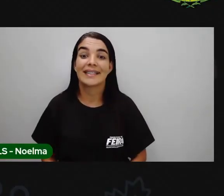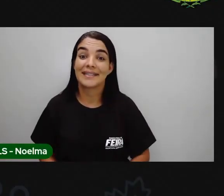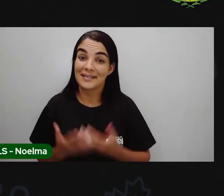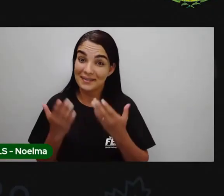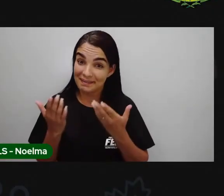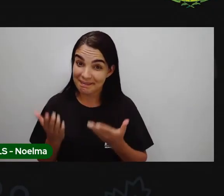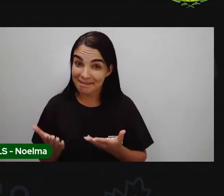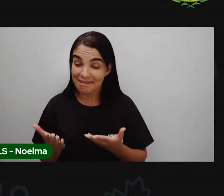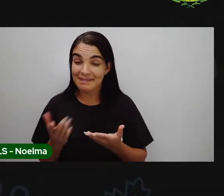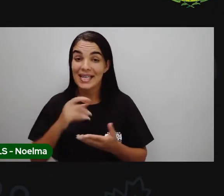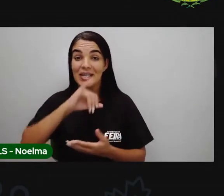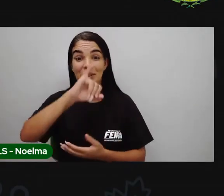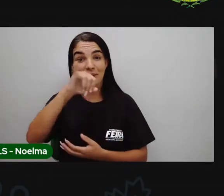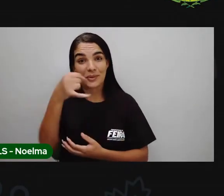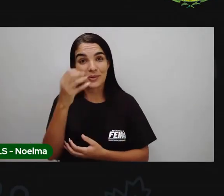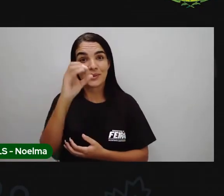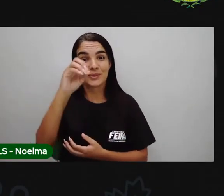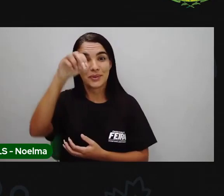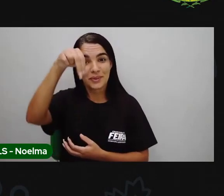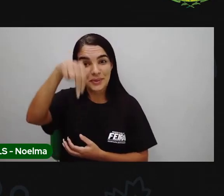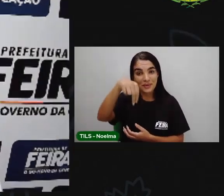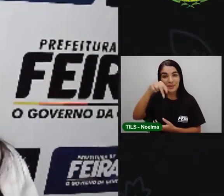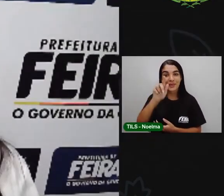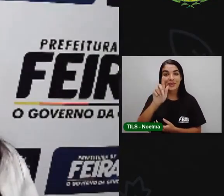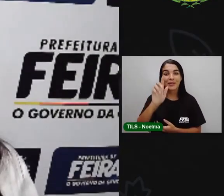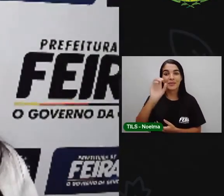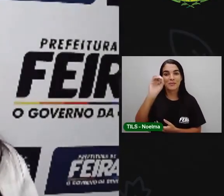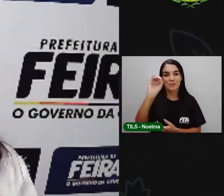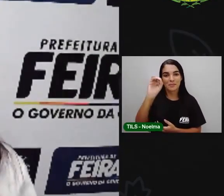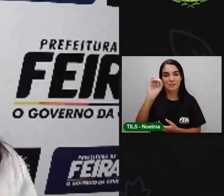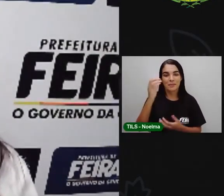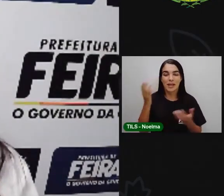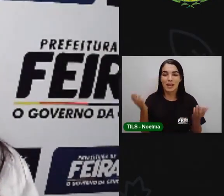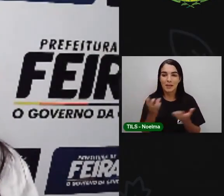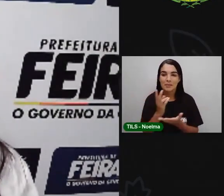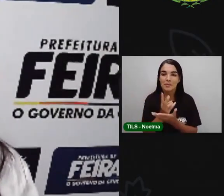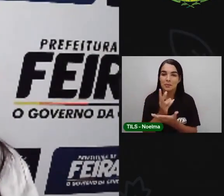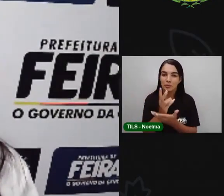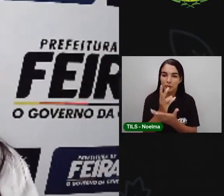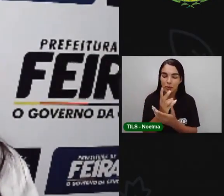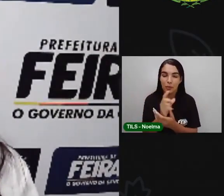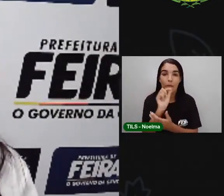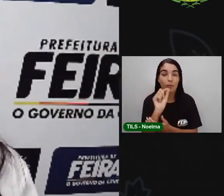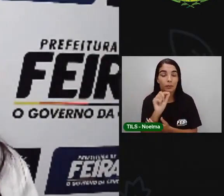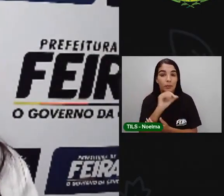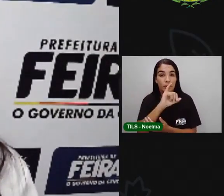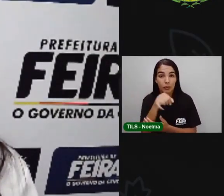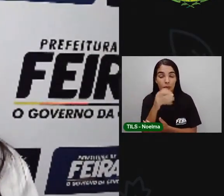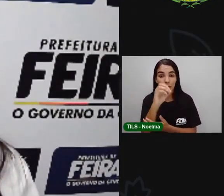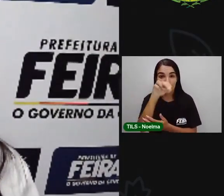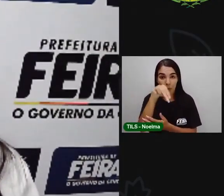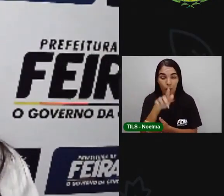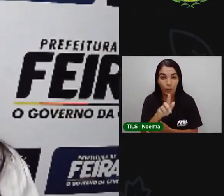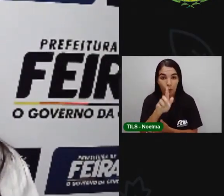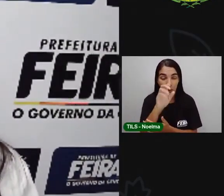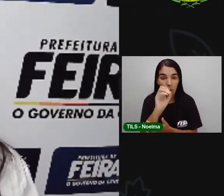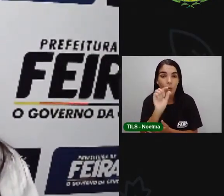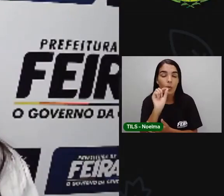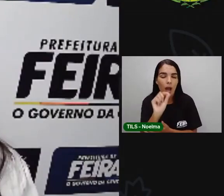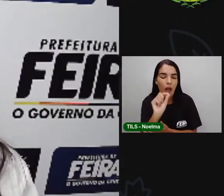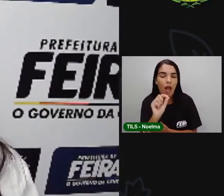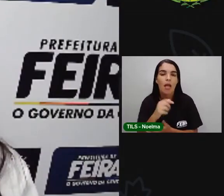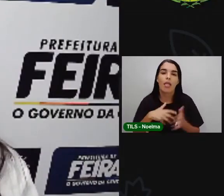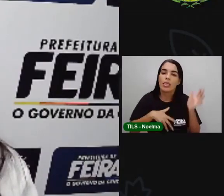Aí o Zongo, né? E aí a gente vai dando continuidade O Zongo aí, vocês viram, né? Que é uma